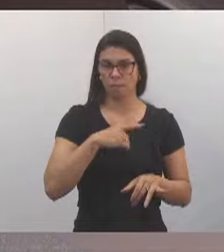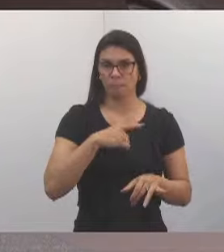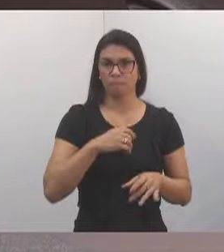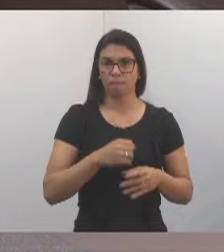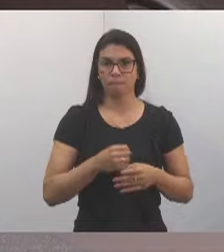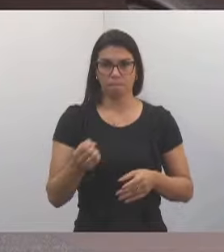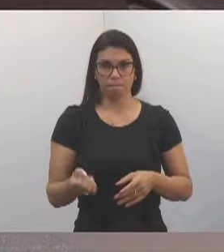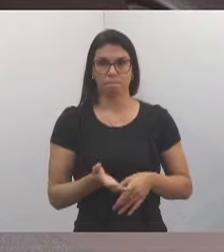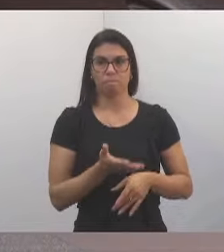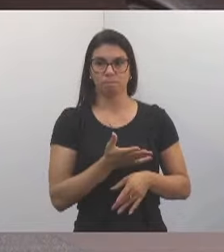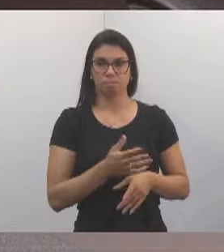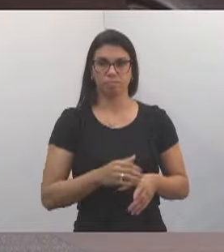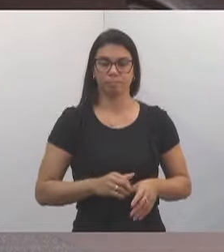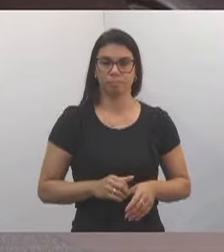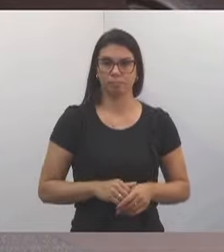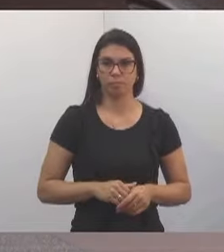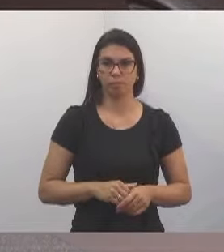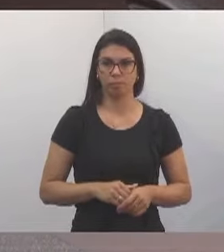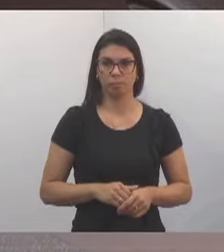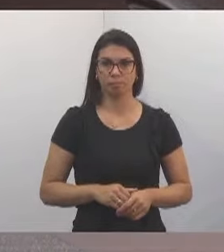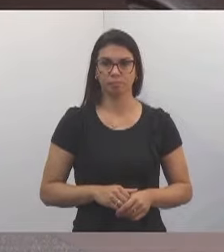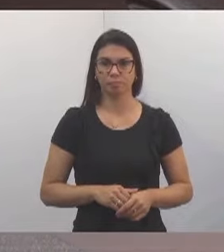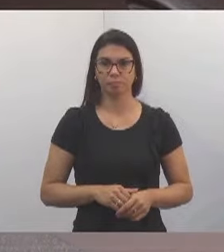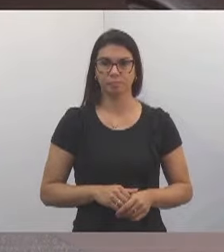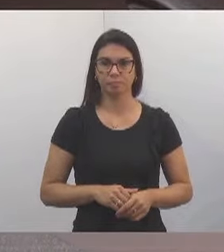novas portas automatizadas.